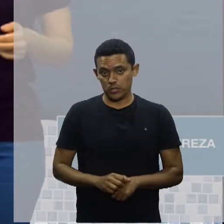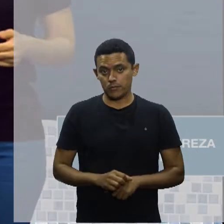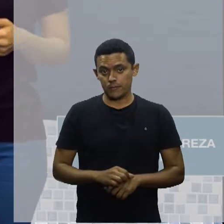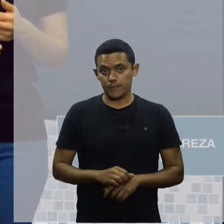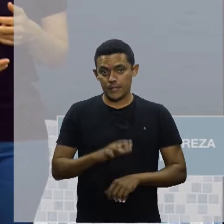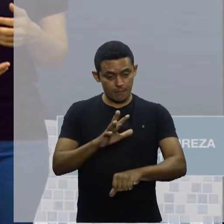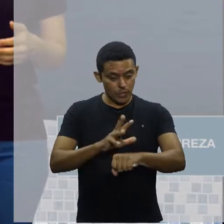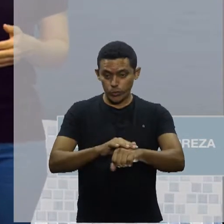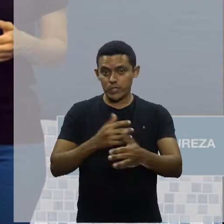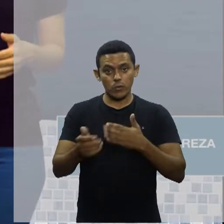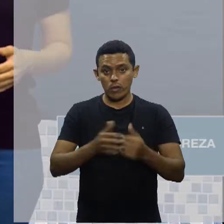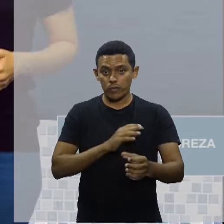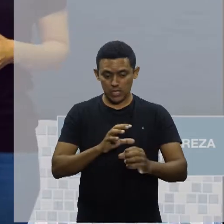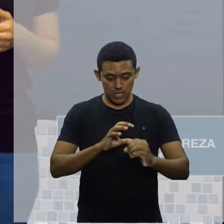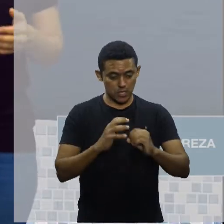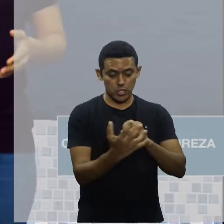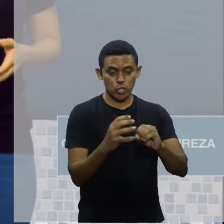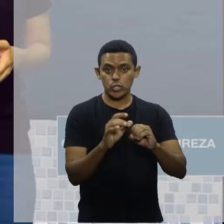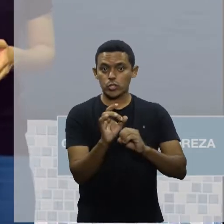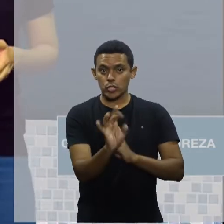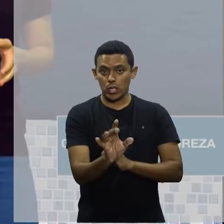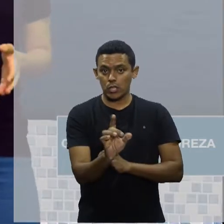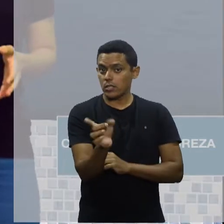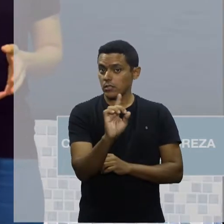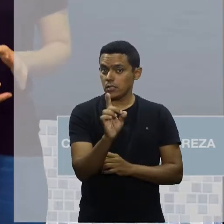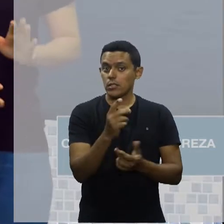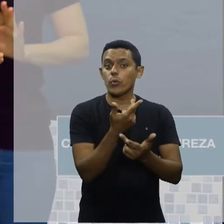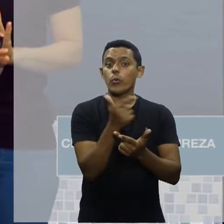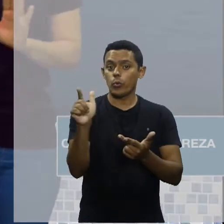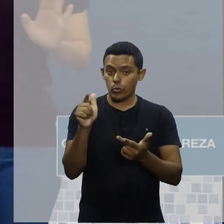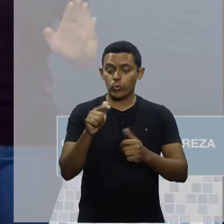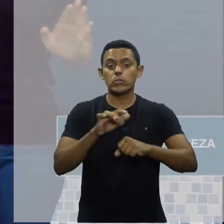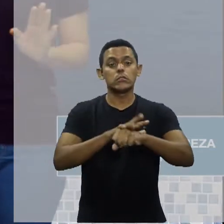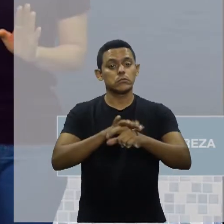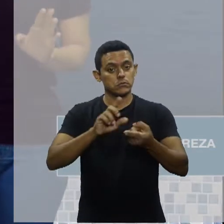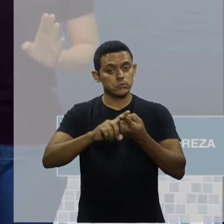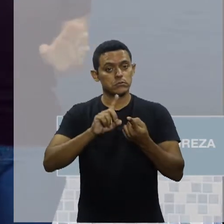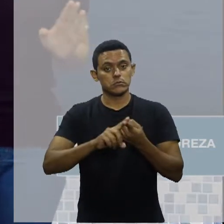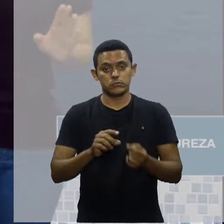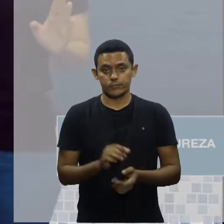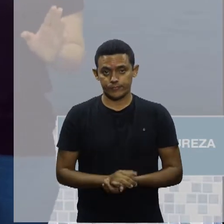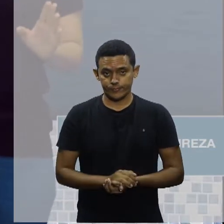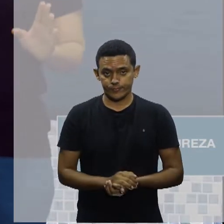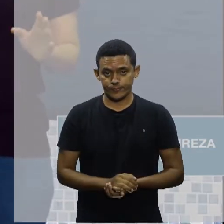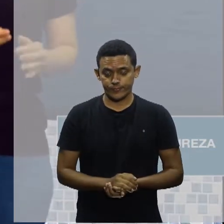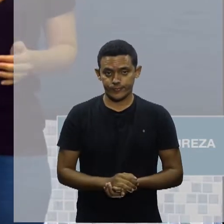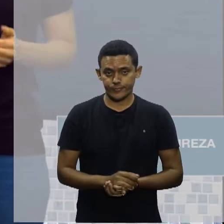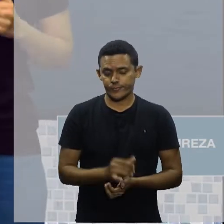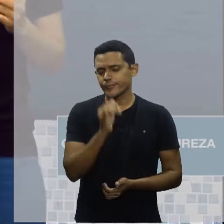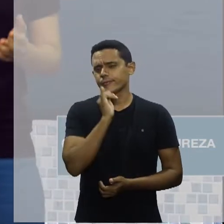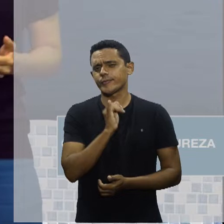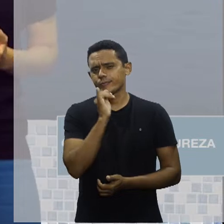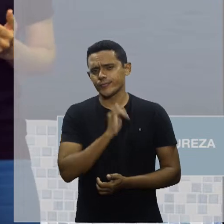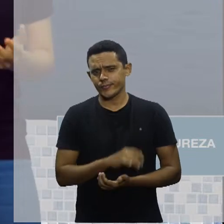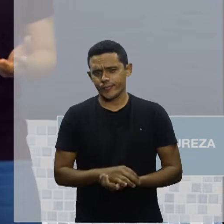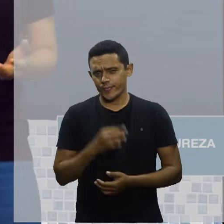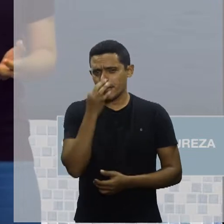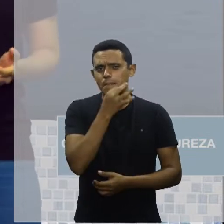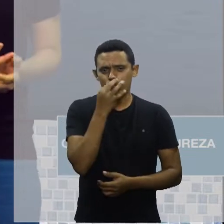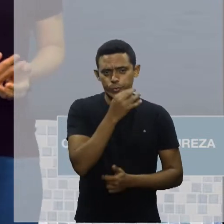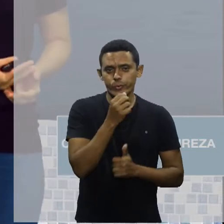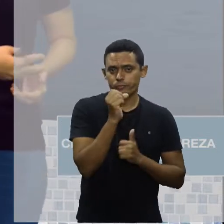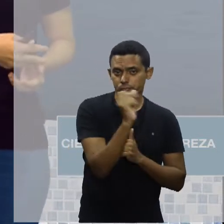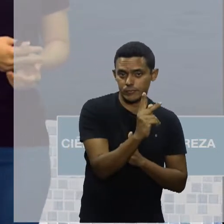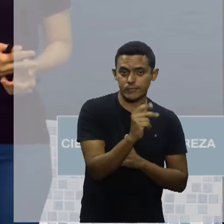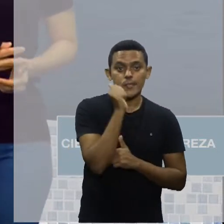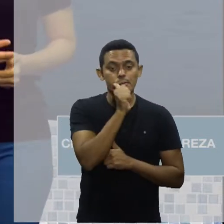previne também outras doenças, como, por exemplo, a herpes. Então, não devemos compartilhar objetos pessoais, o batom é um exemplo de objeto